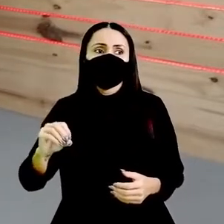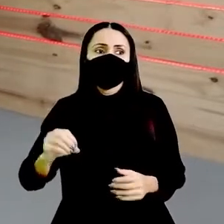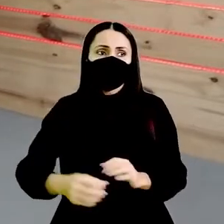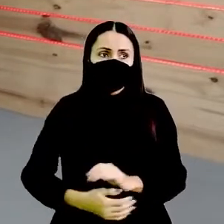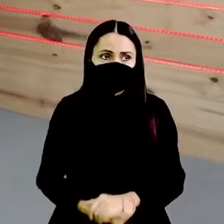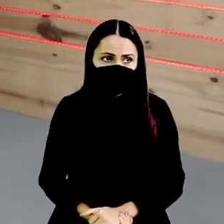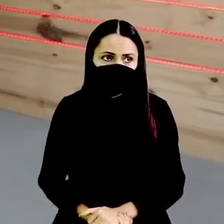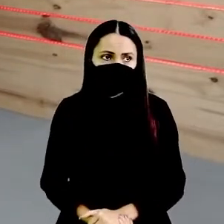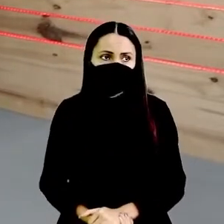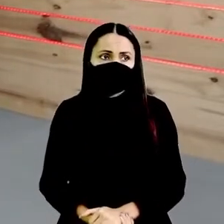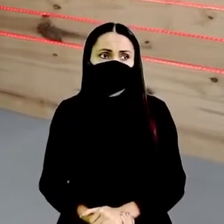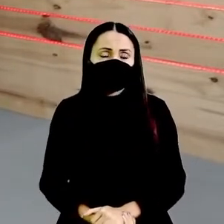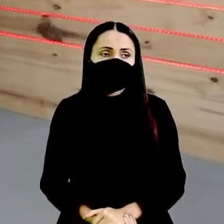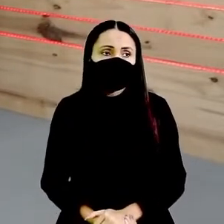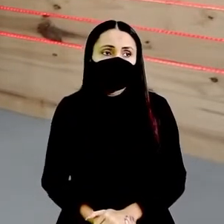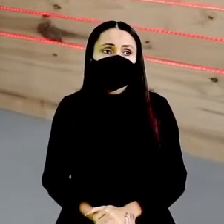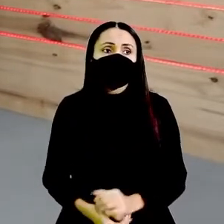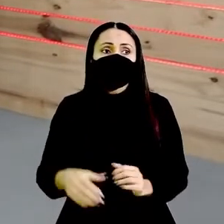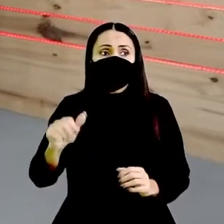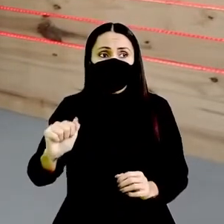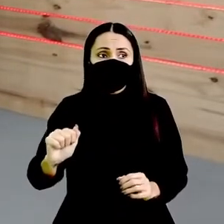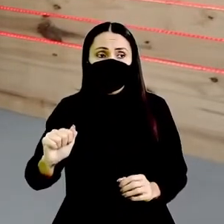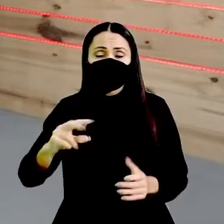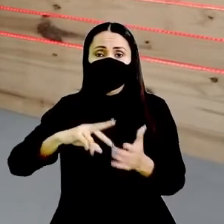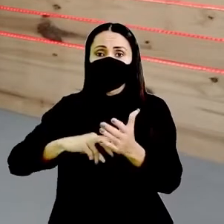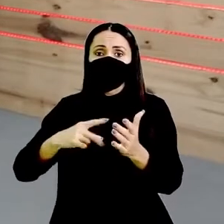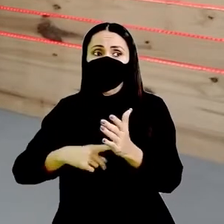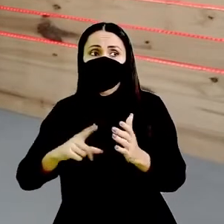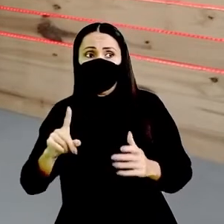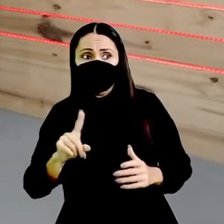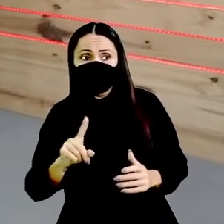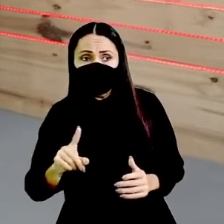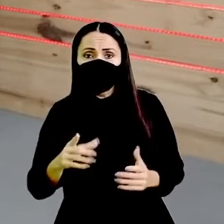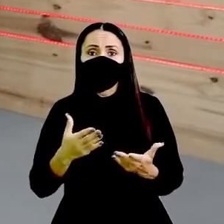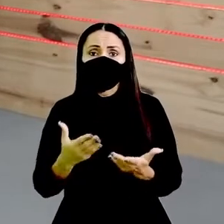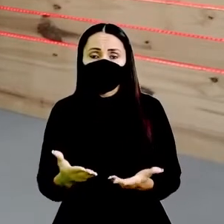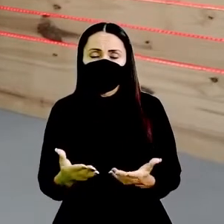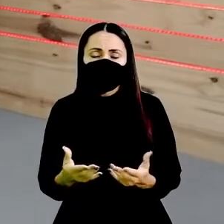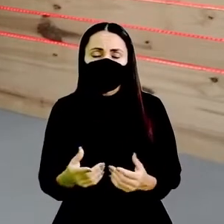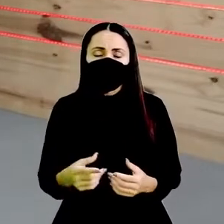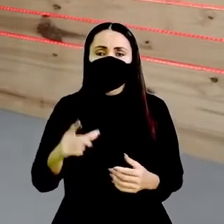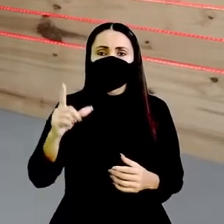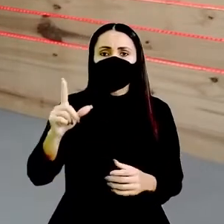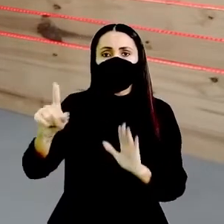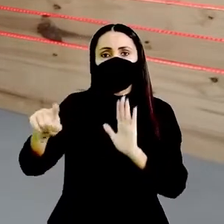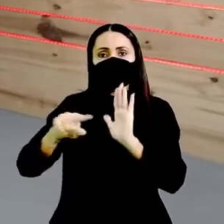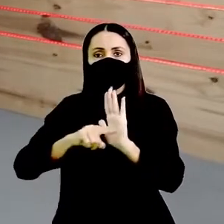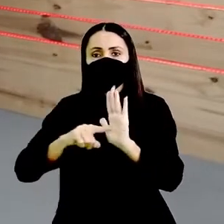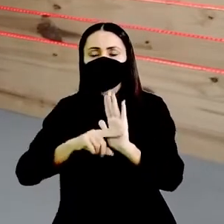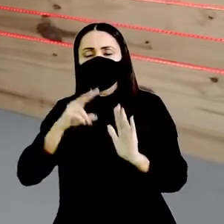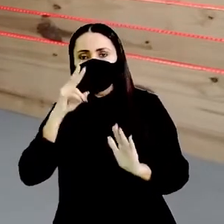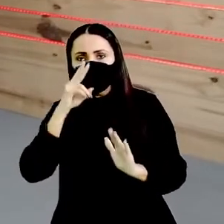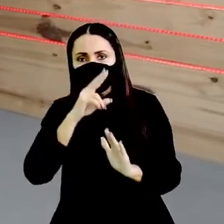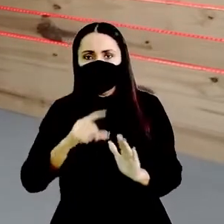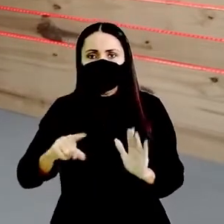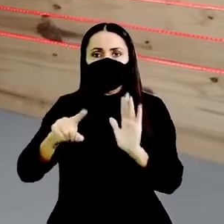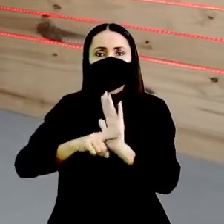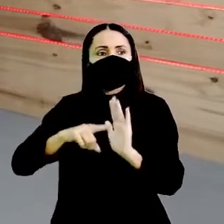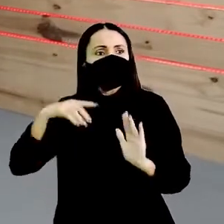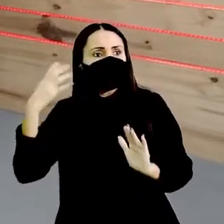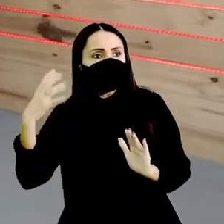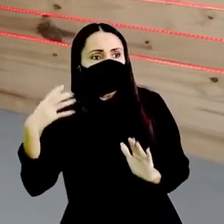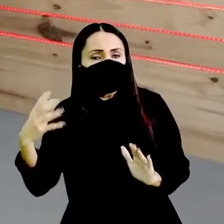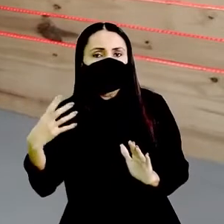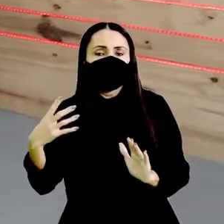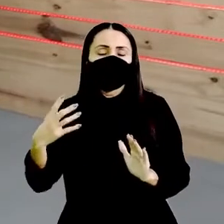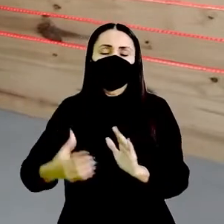né, significa uma negação. Né? Então é uma sílaba que tem menos força, menos som, né? Menos tom para ser pronunciado.